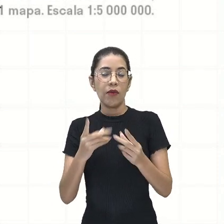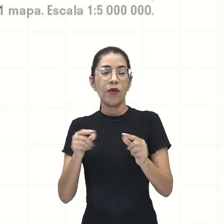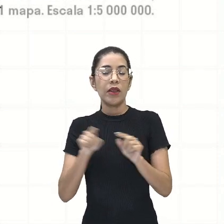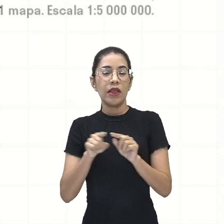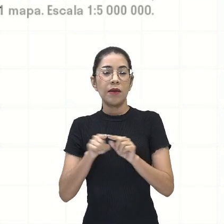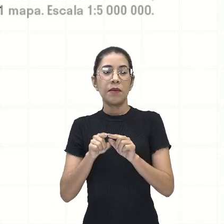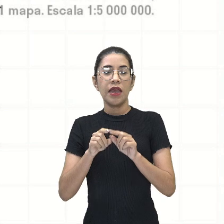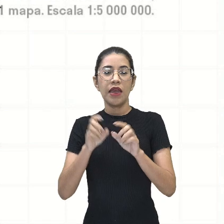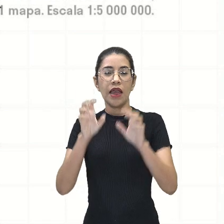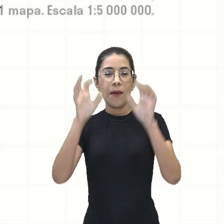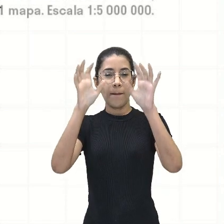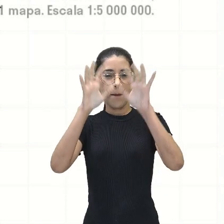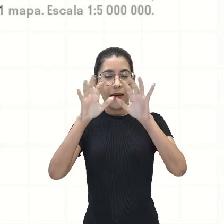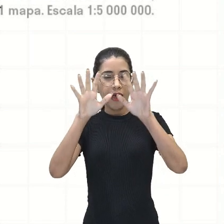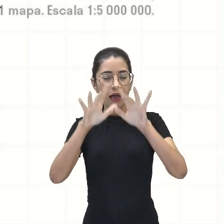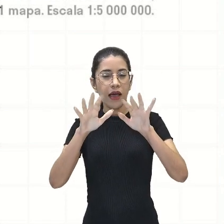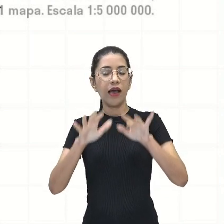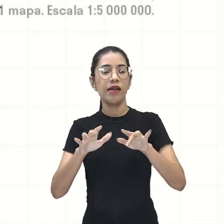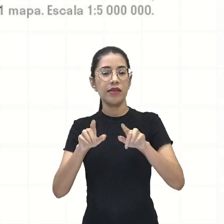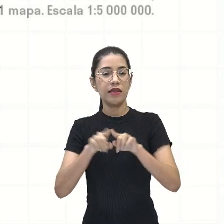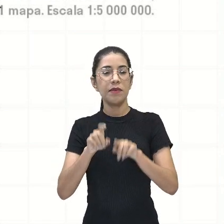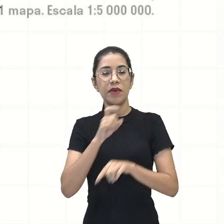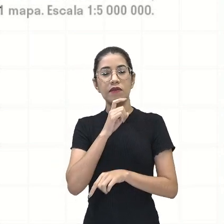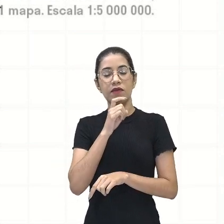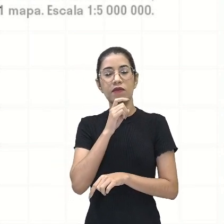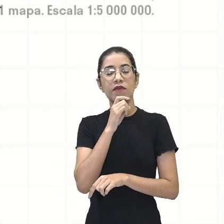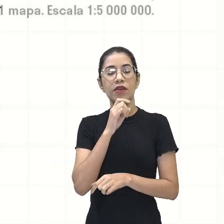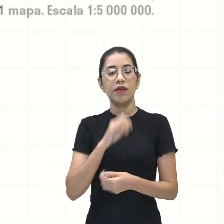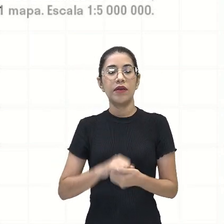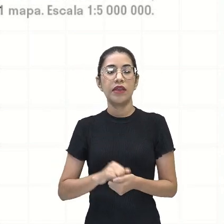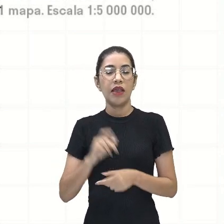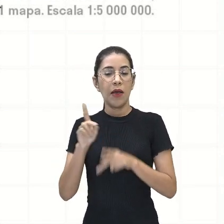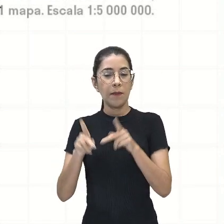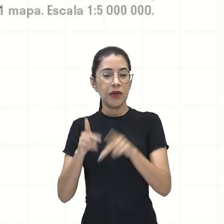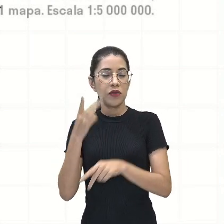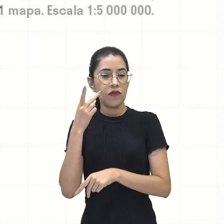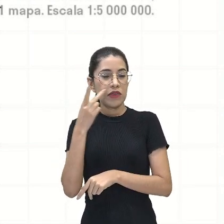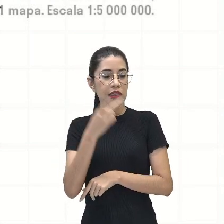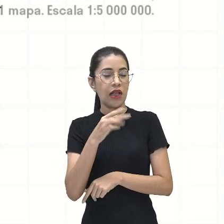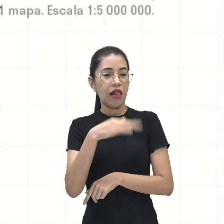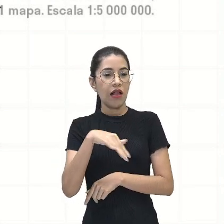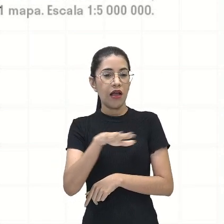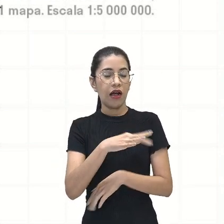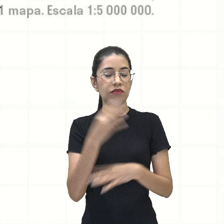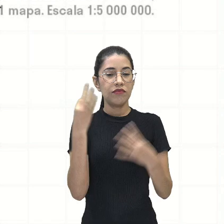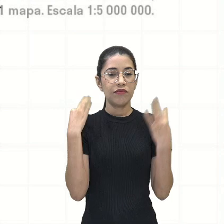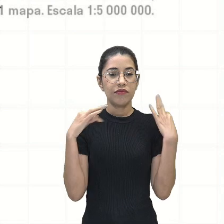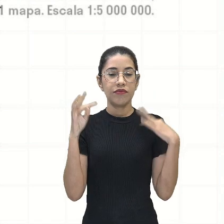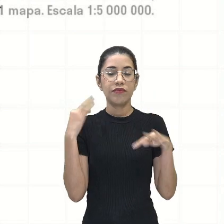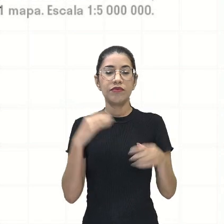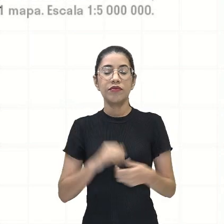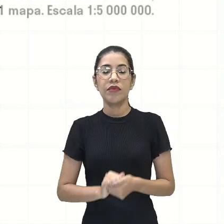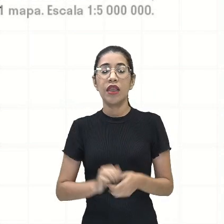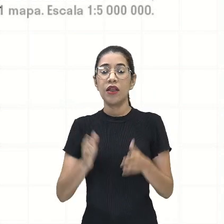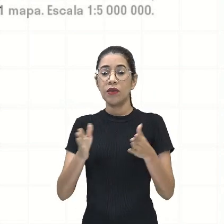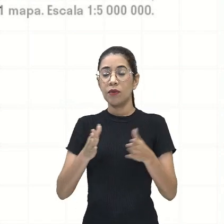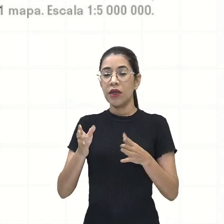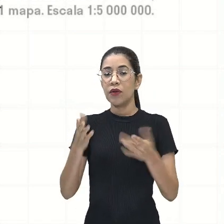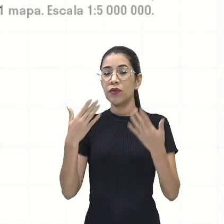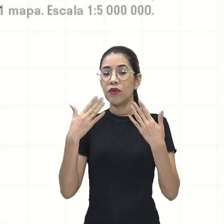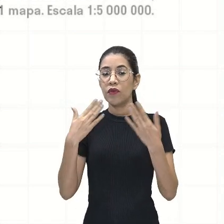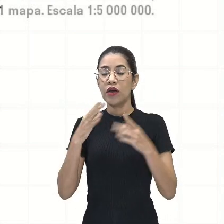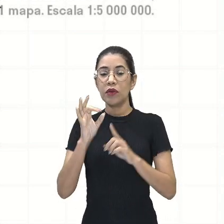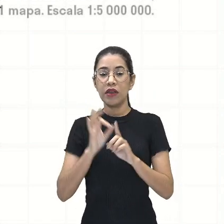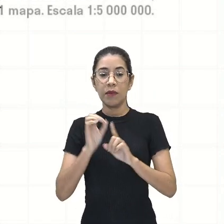principalmente naquelas regiões serranas que acabam atraindo um grande número de turistas para lá. No verão, as temperaturas elas já se